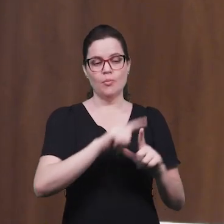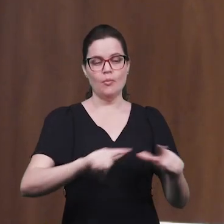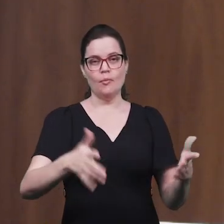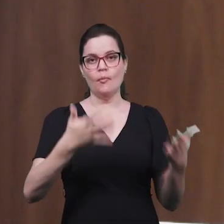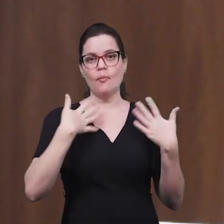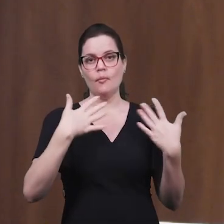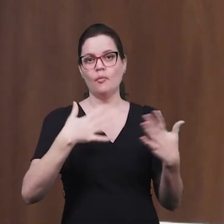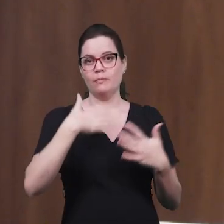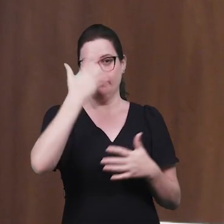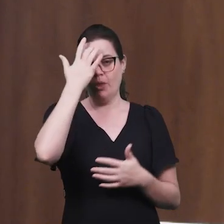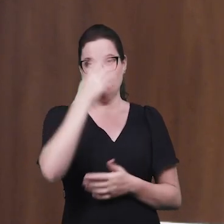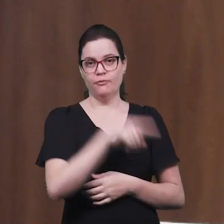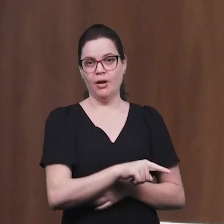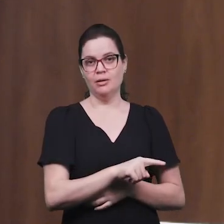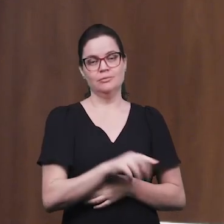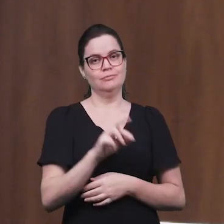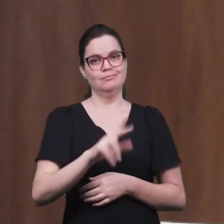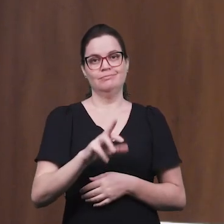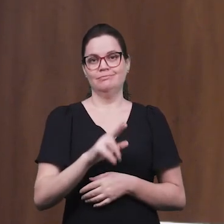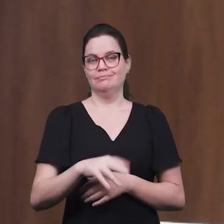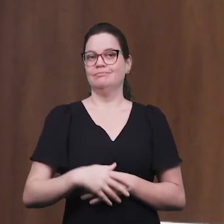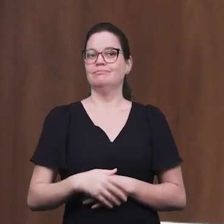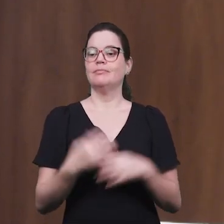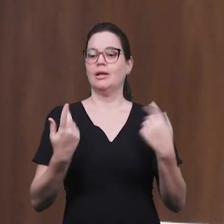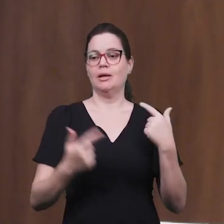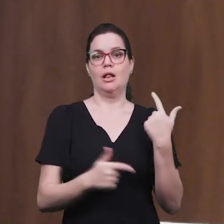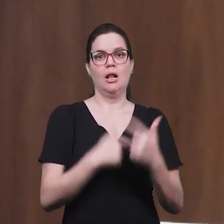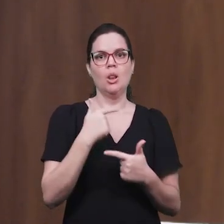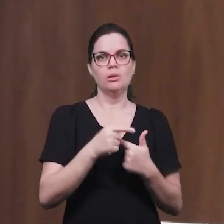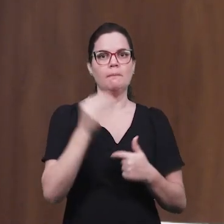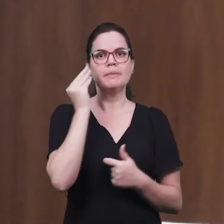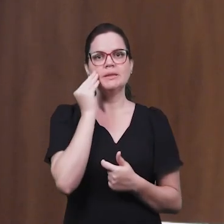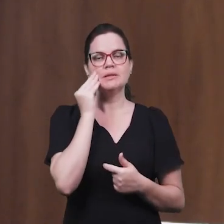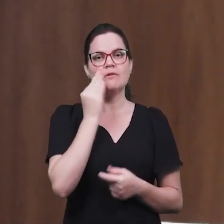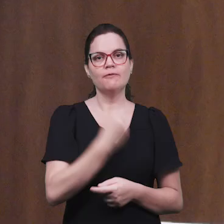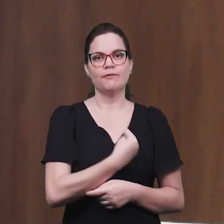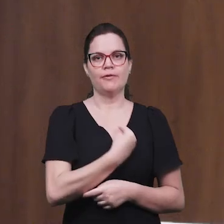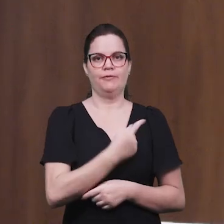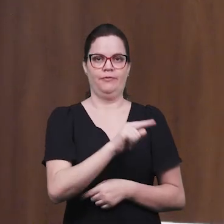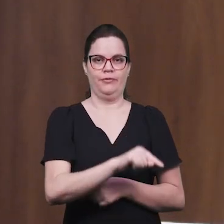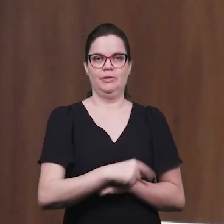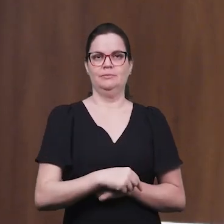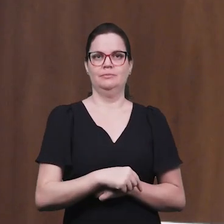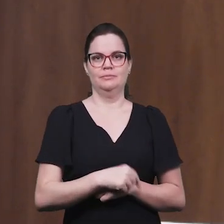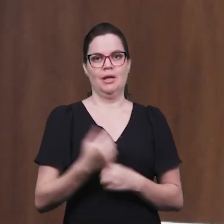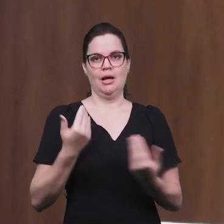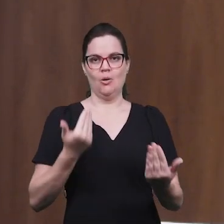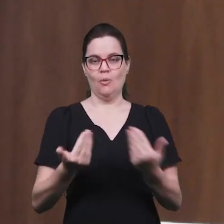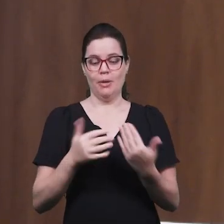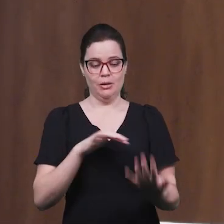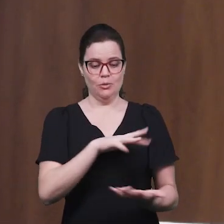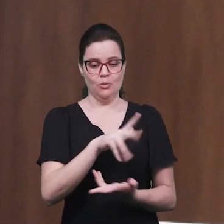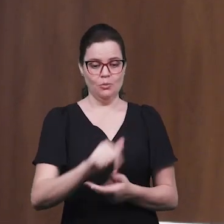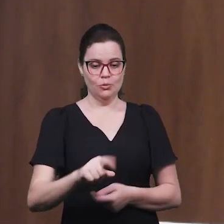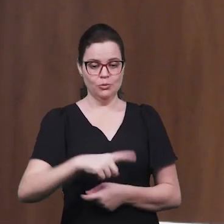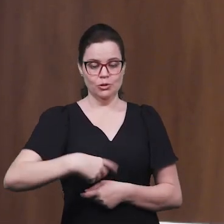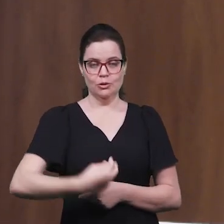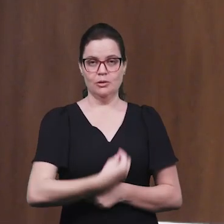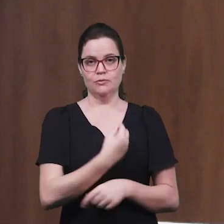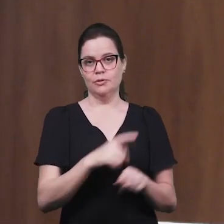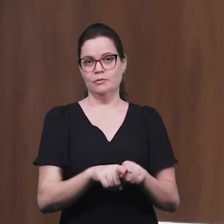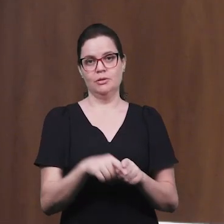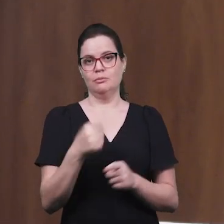no deserto a vida não é fácil. E é a luta pela sobrevivência. E o deserto é esse mundo em que nós